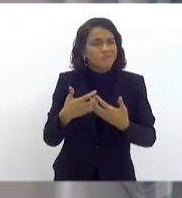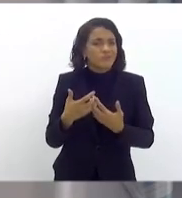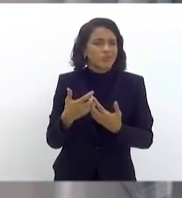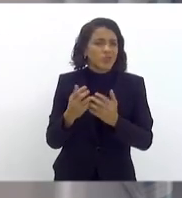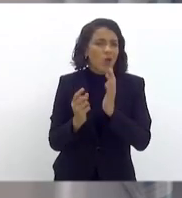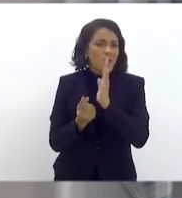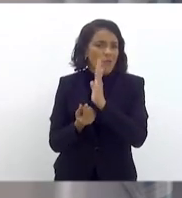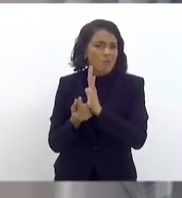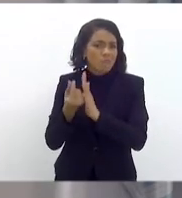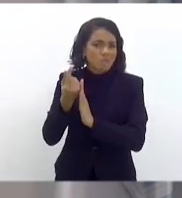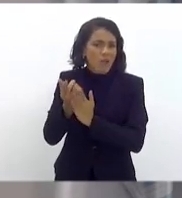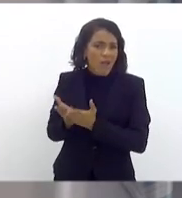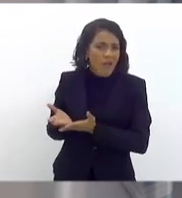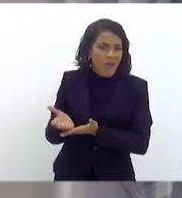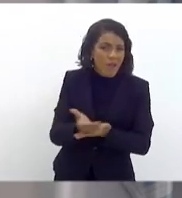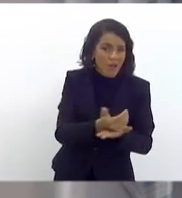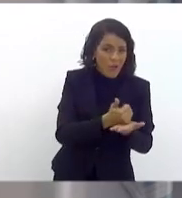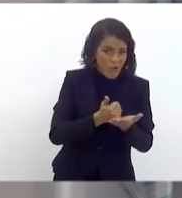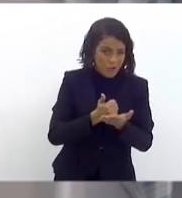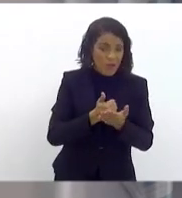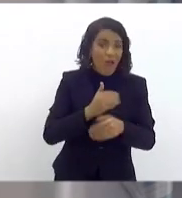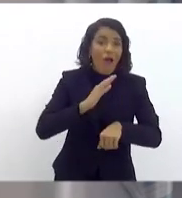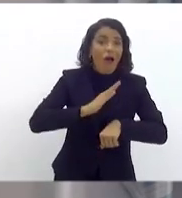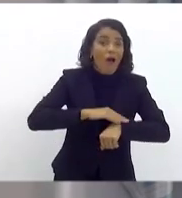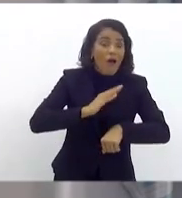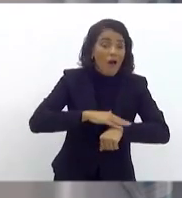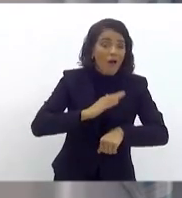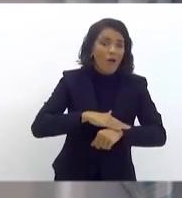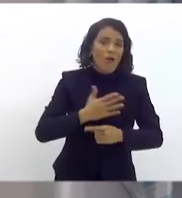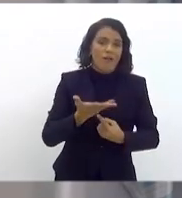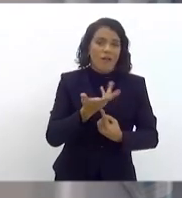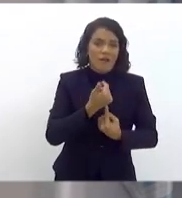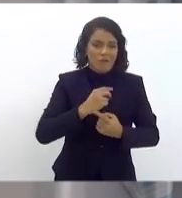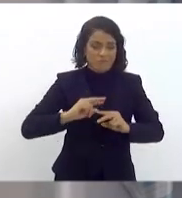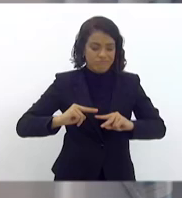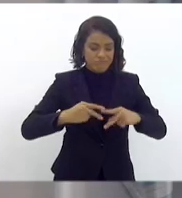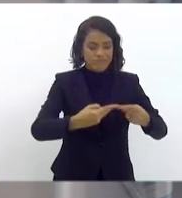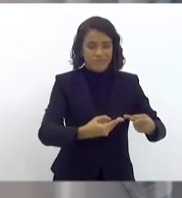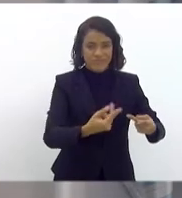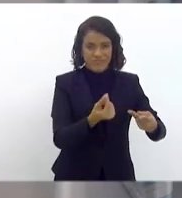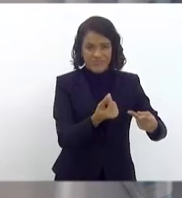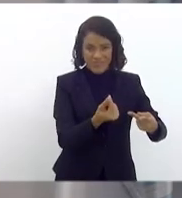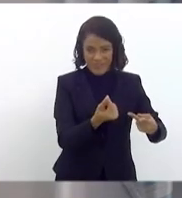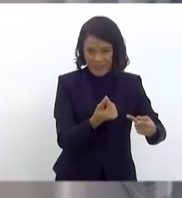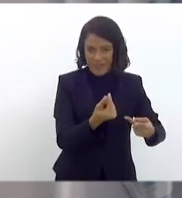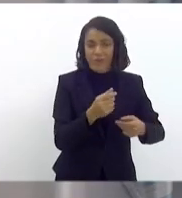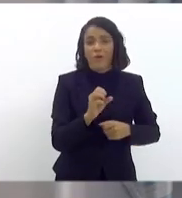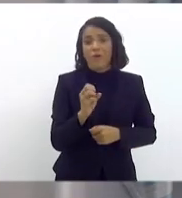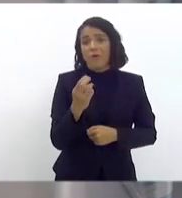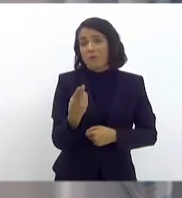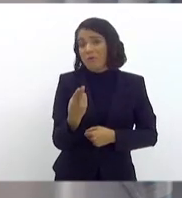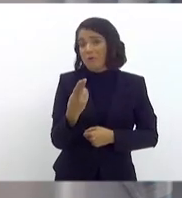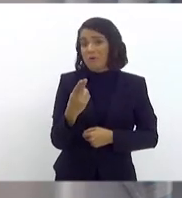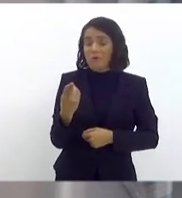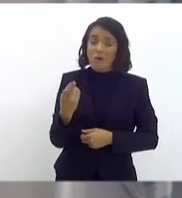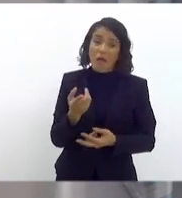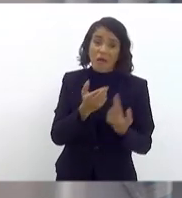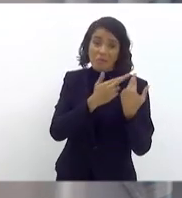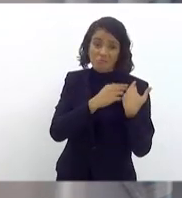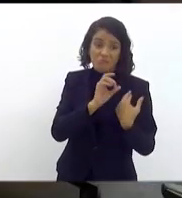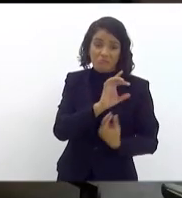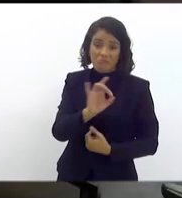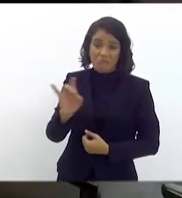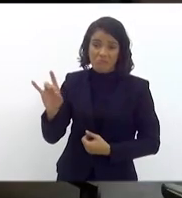tributária de vocês? Vocês recolhem pelo artista na hora do repasse dos direitos autorais a eles ou isso fica a cargo de cada